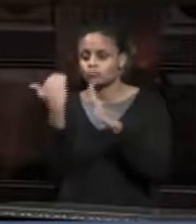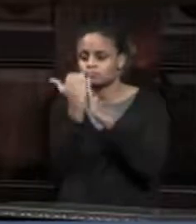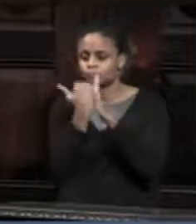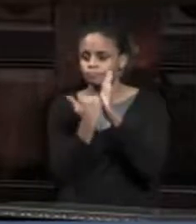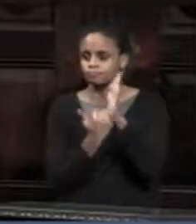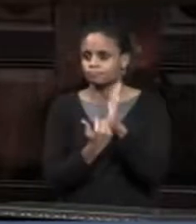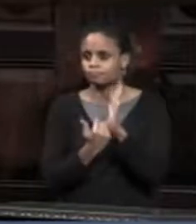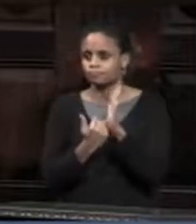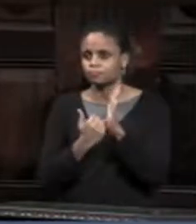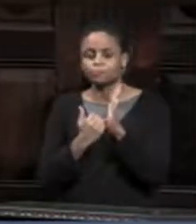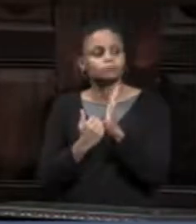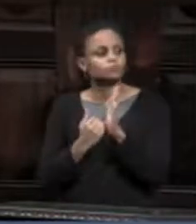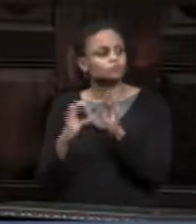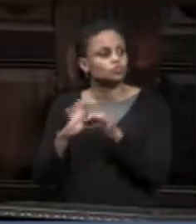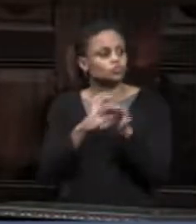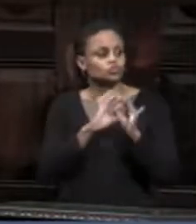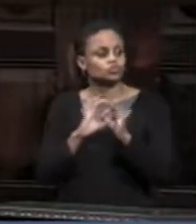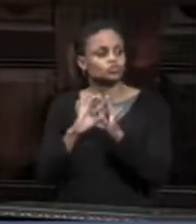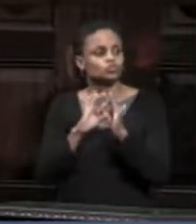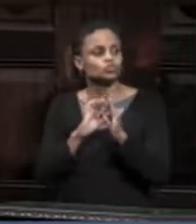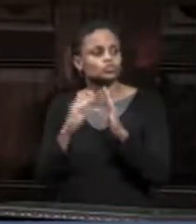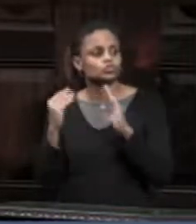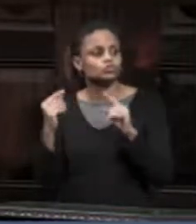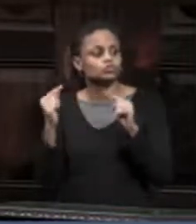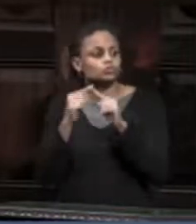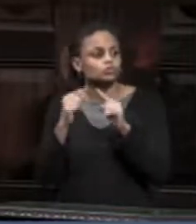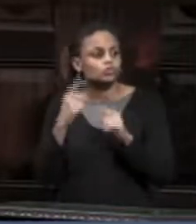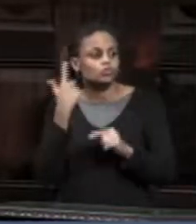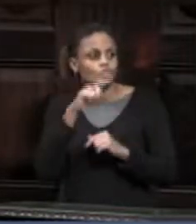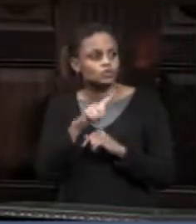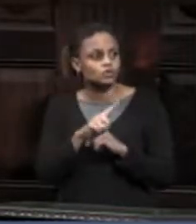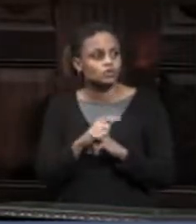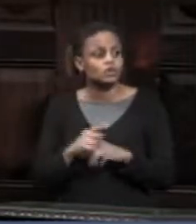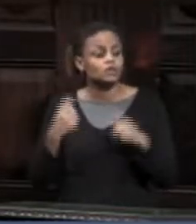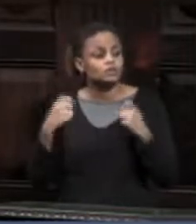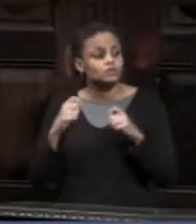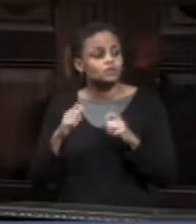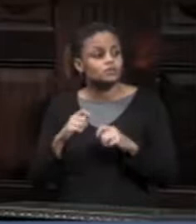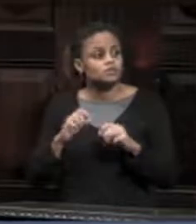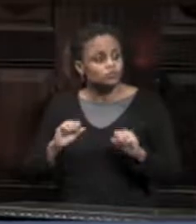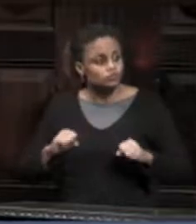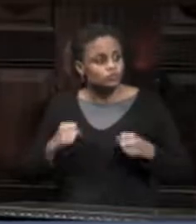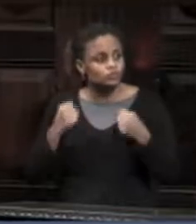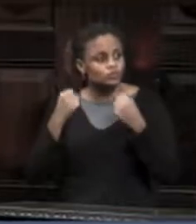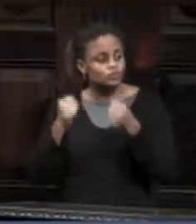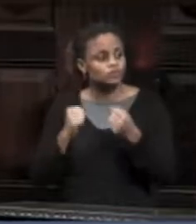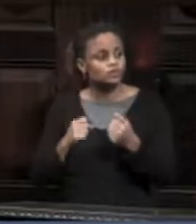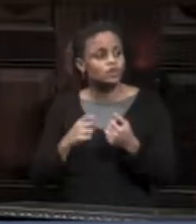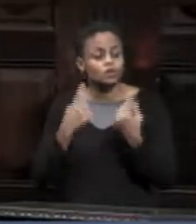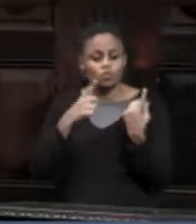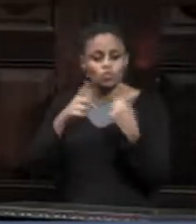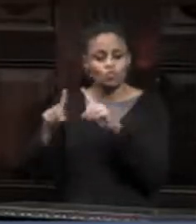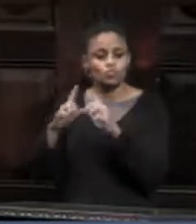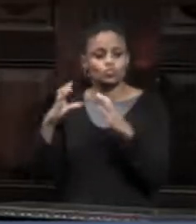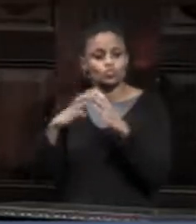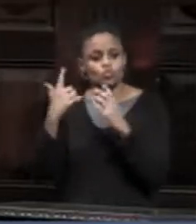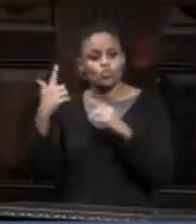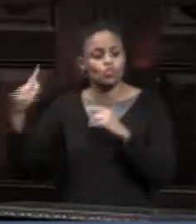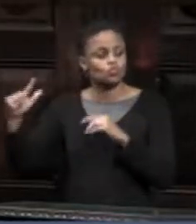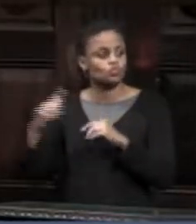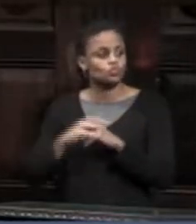que se colocar diante daquilo que está sendo construído pela extrema-direita, acredito